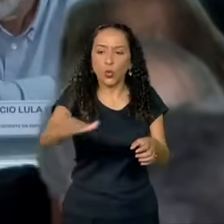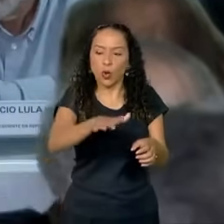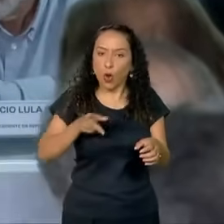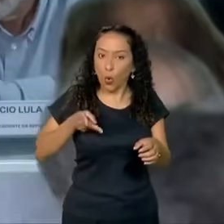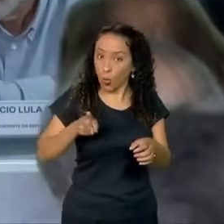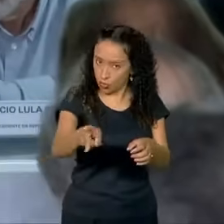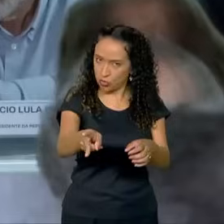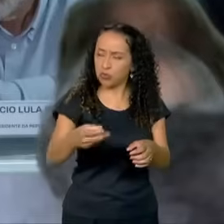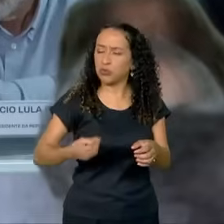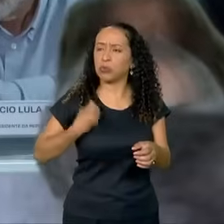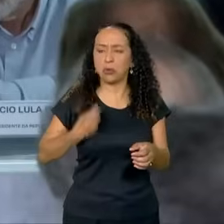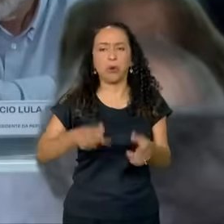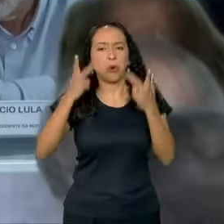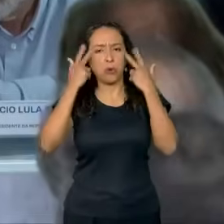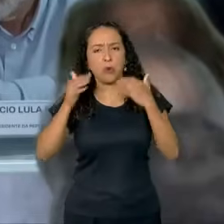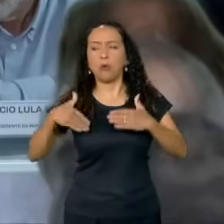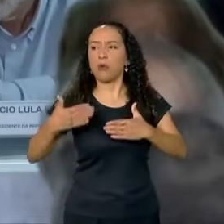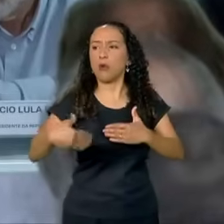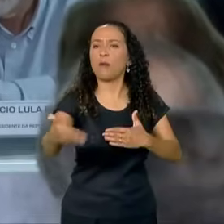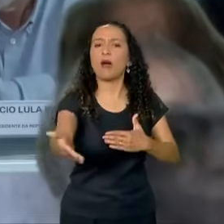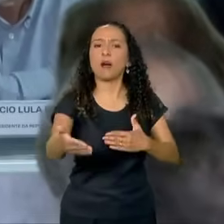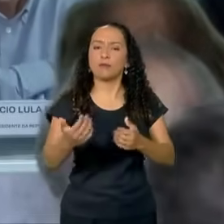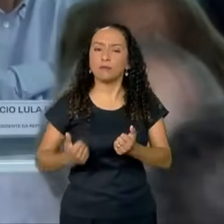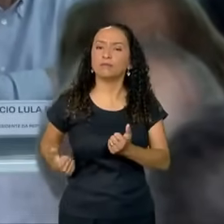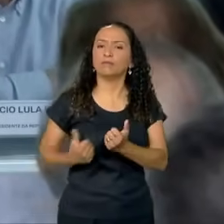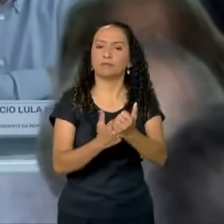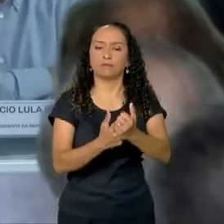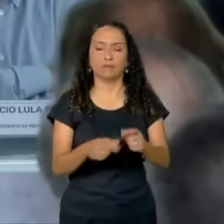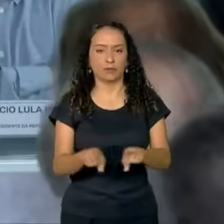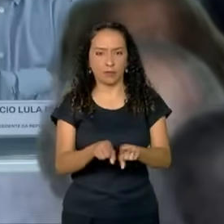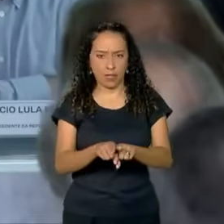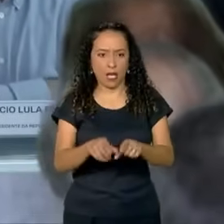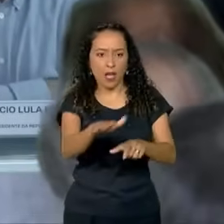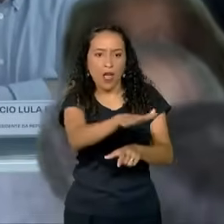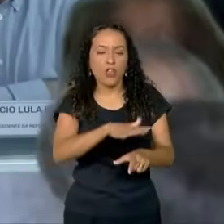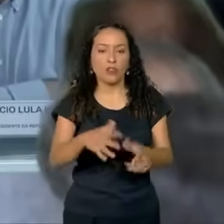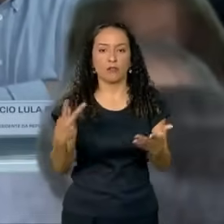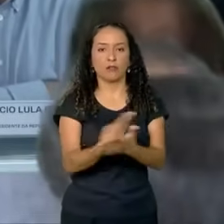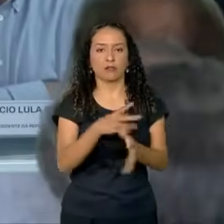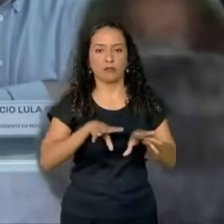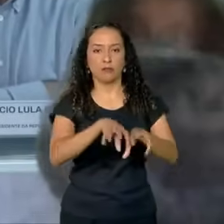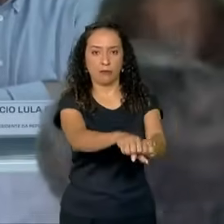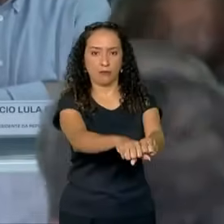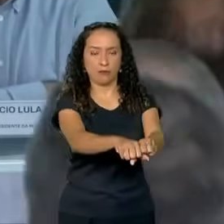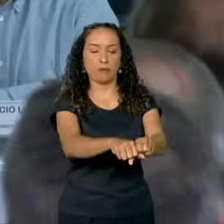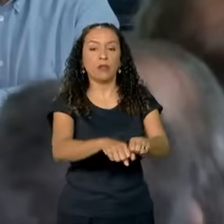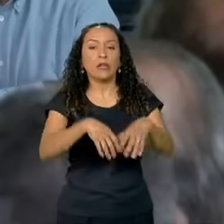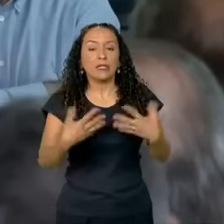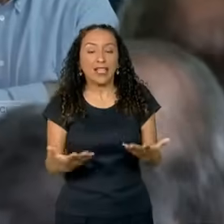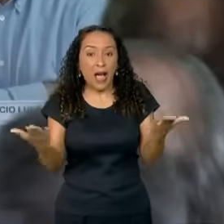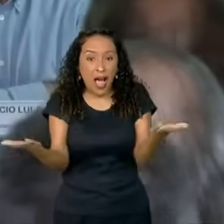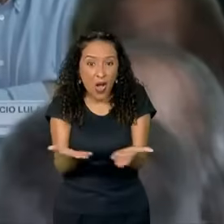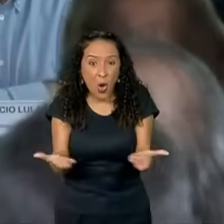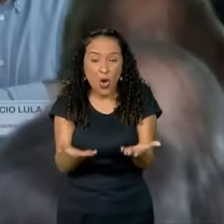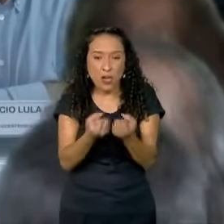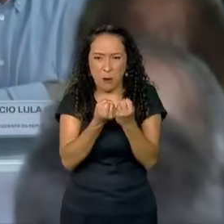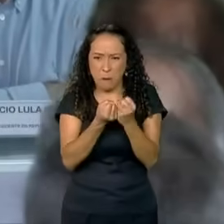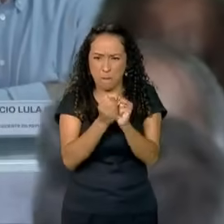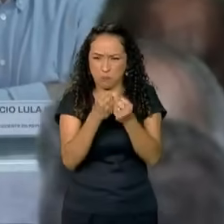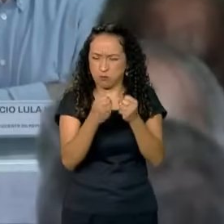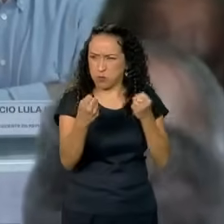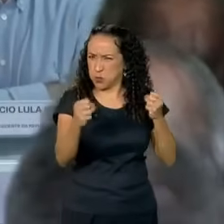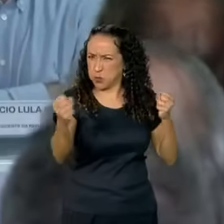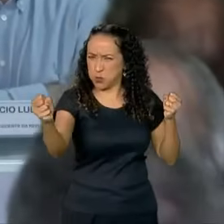continua acontecendo para poder dar suporte, inclusive, naquela região que foi atingida. Nesse caso, a extensão em